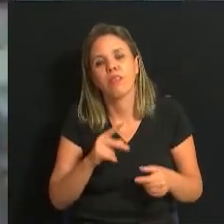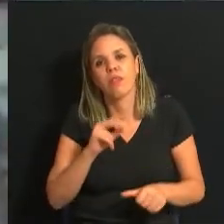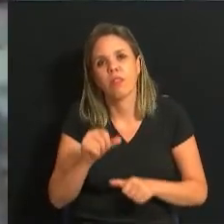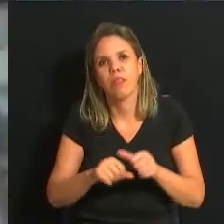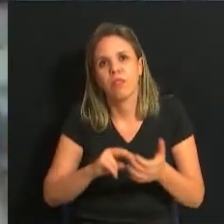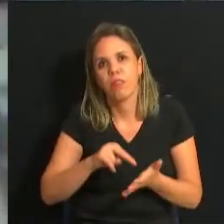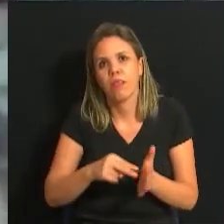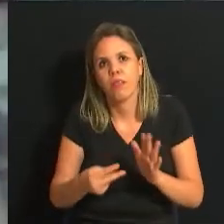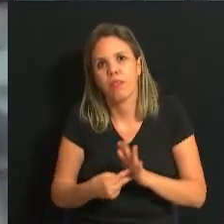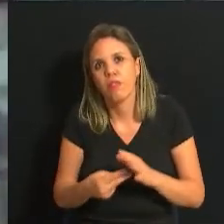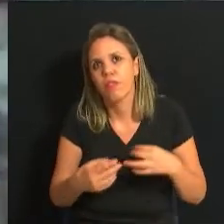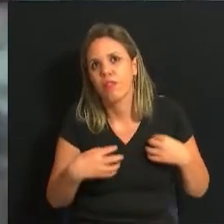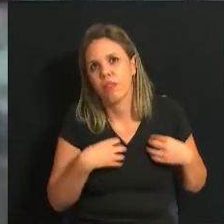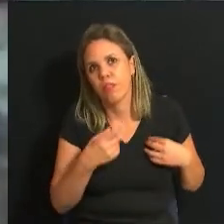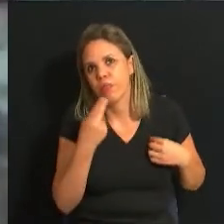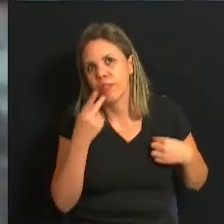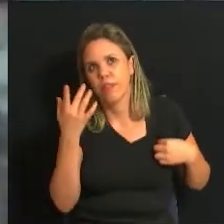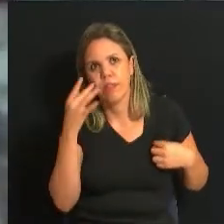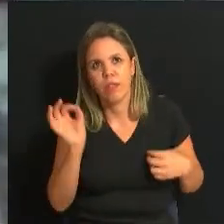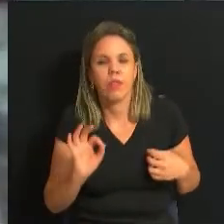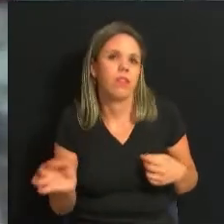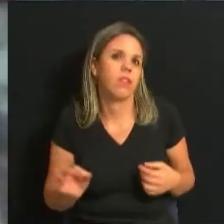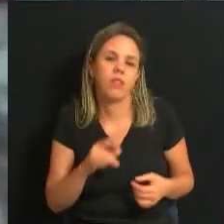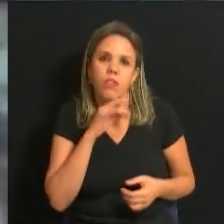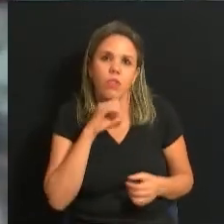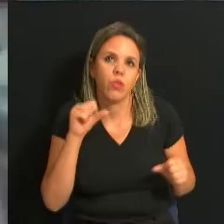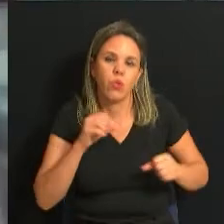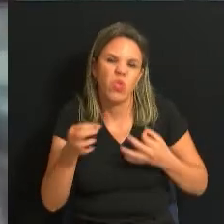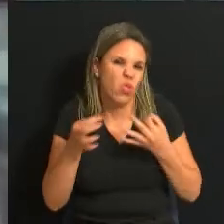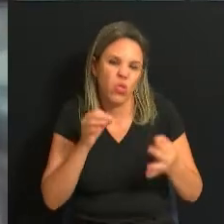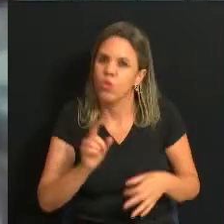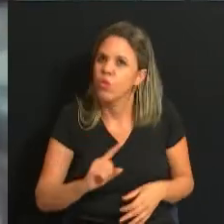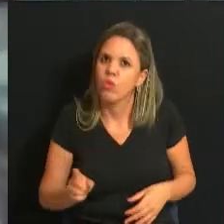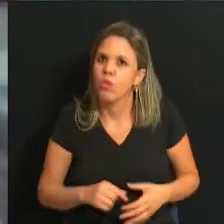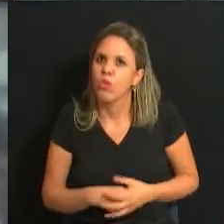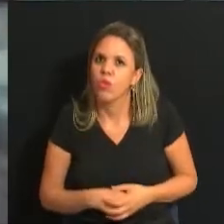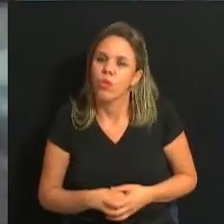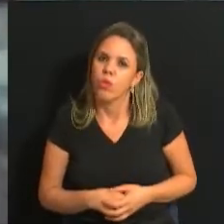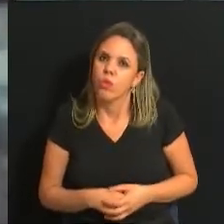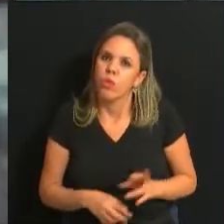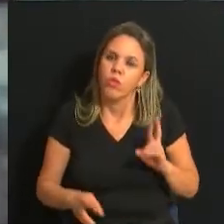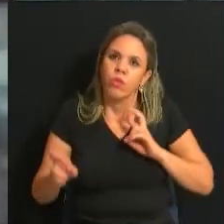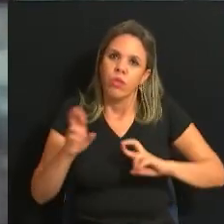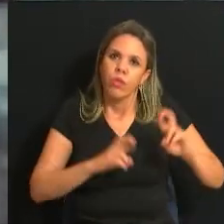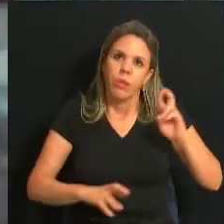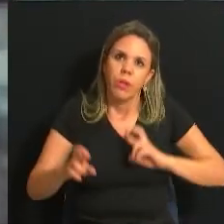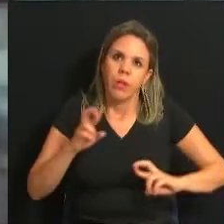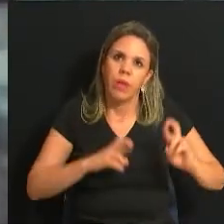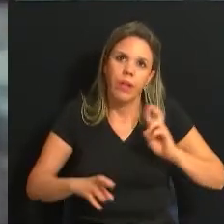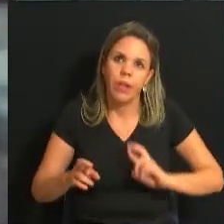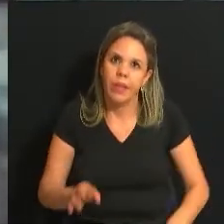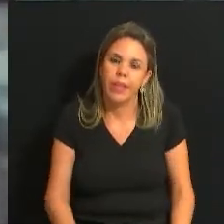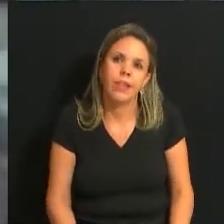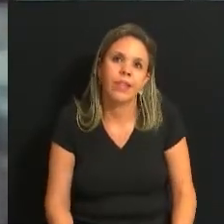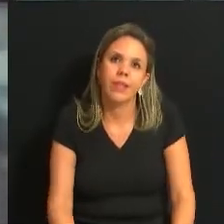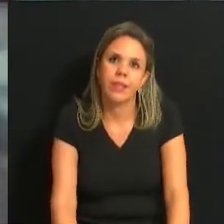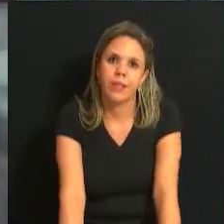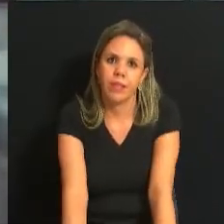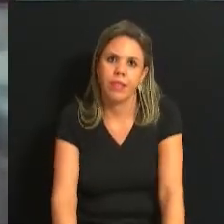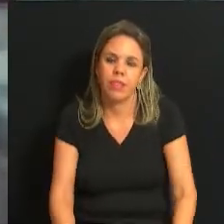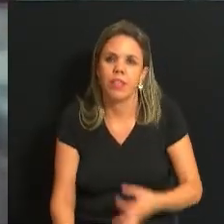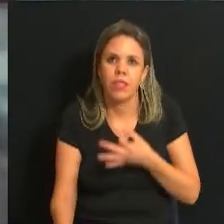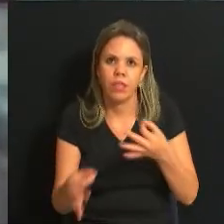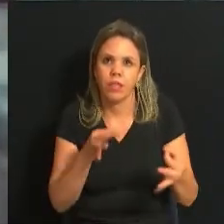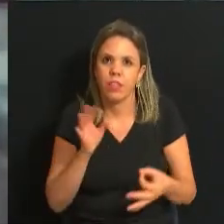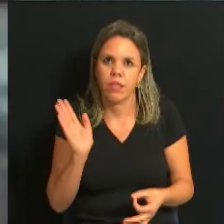de falar. Sim. Eu não acho que isso seja uma autocrítica. Eu acho que é uma autoanálise. Tá. Porque a crítica por si só,